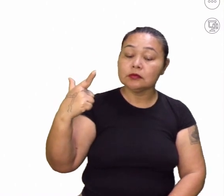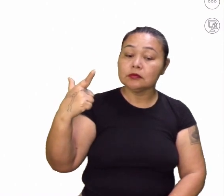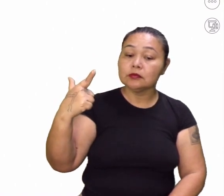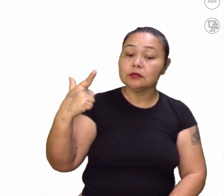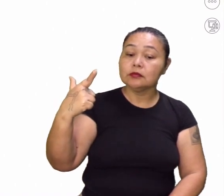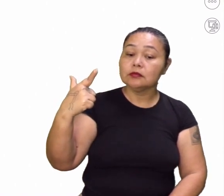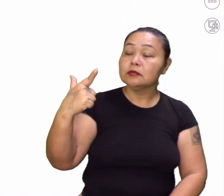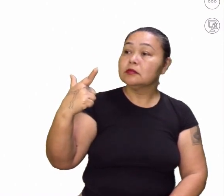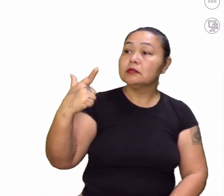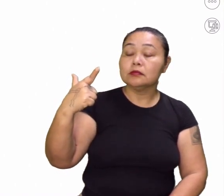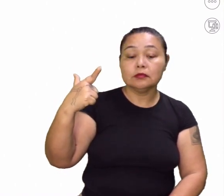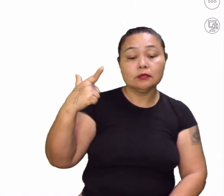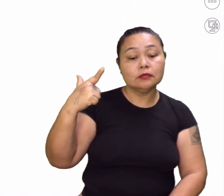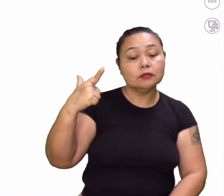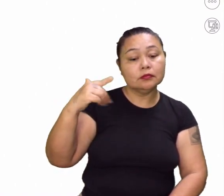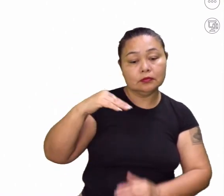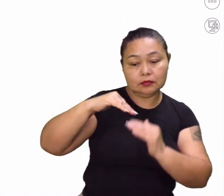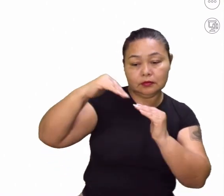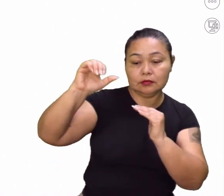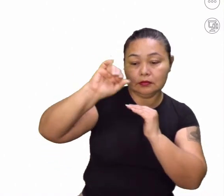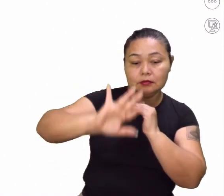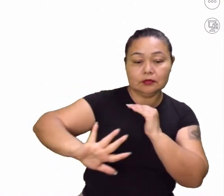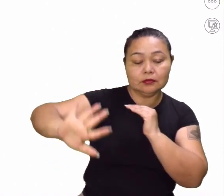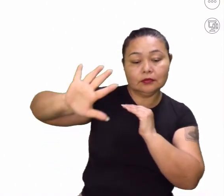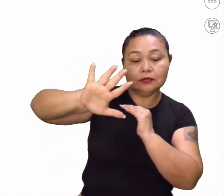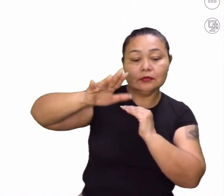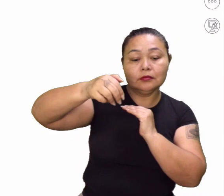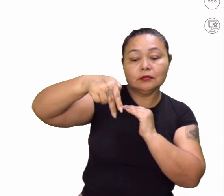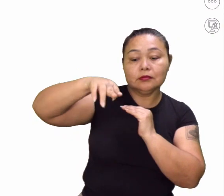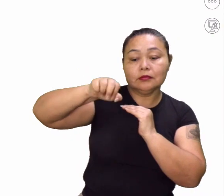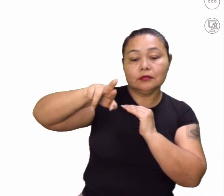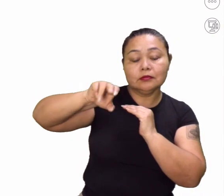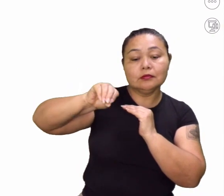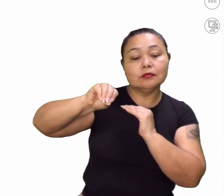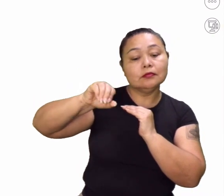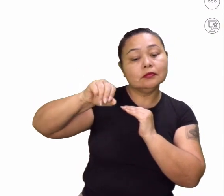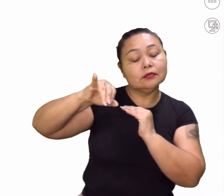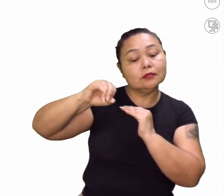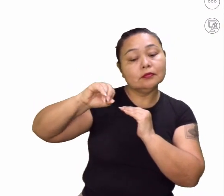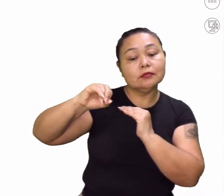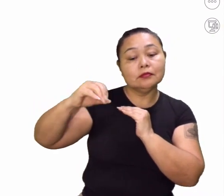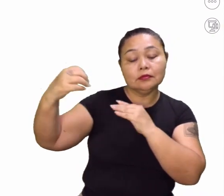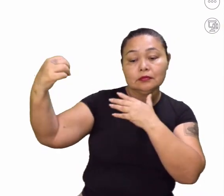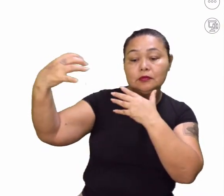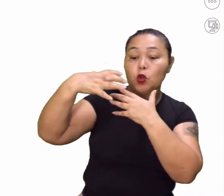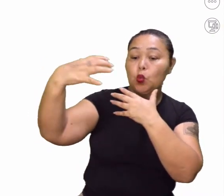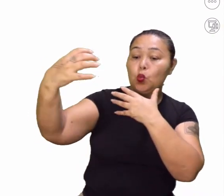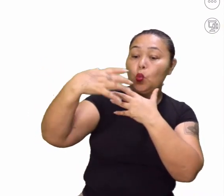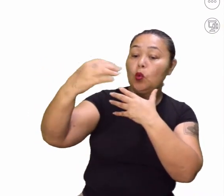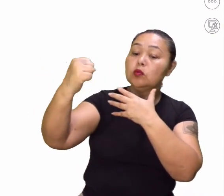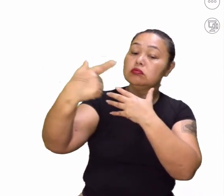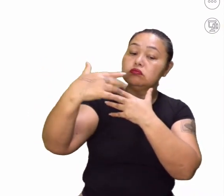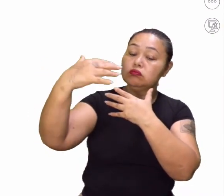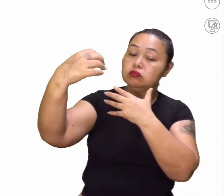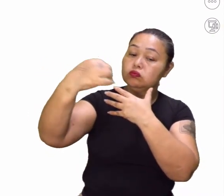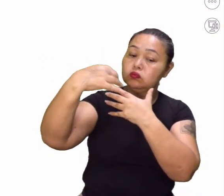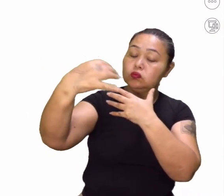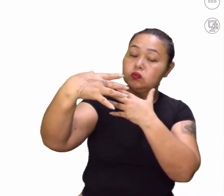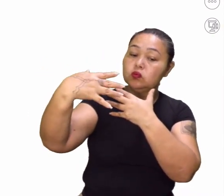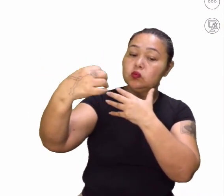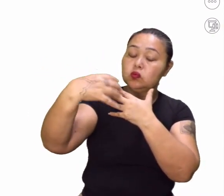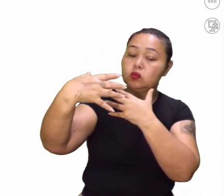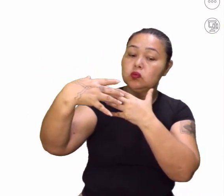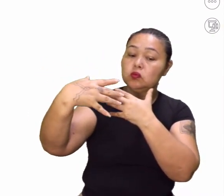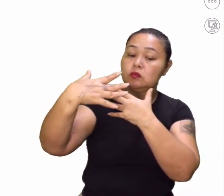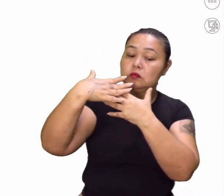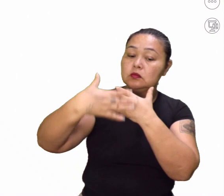aí, ó, durante o equinócio, nessa imagem aqui que é o equinócio, a primeira, a gente está recebendo aí, galera, a gente vai analisar as situações